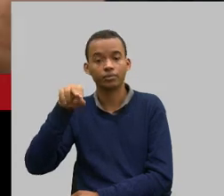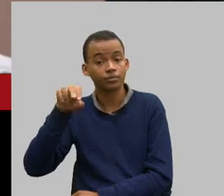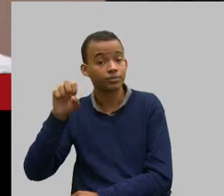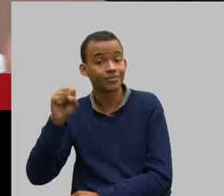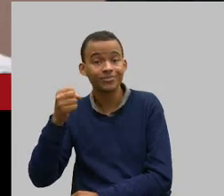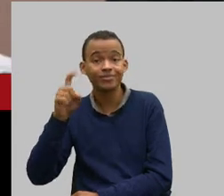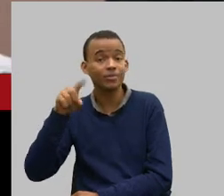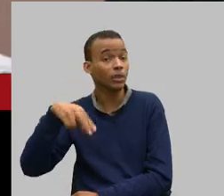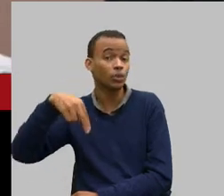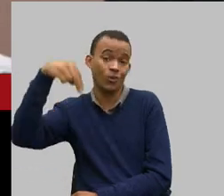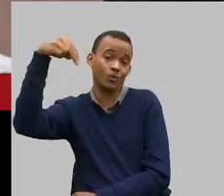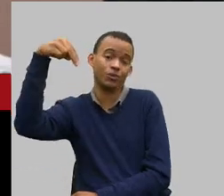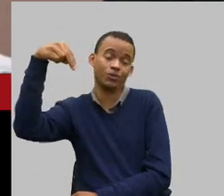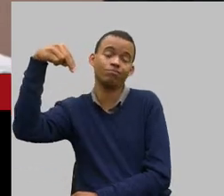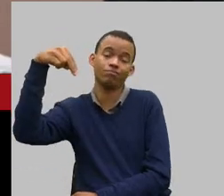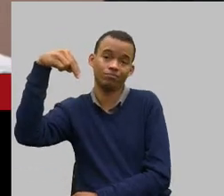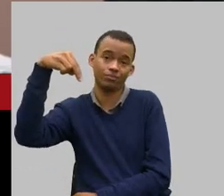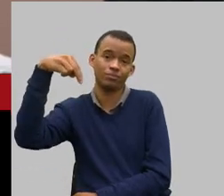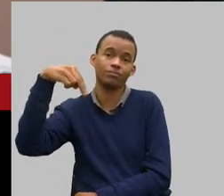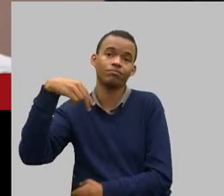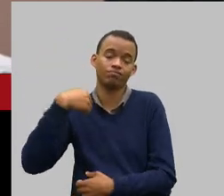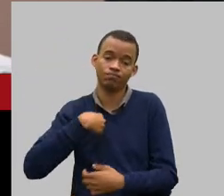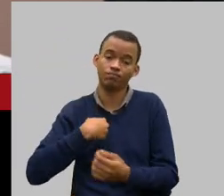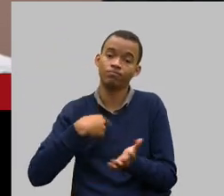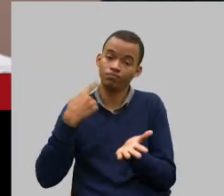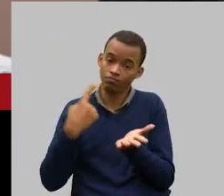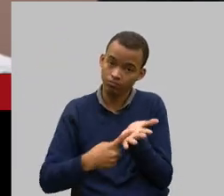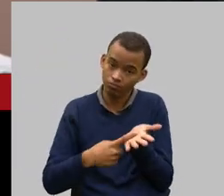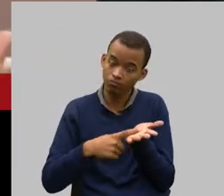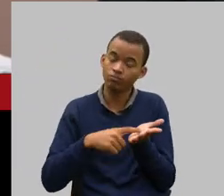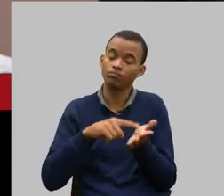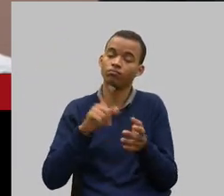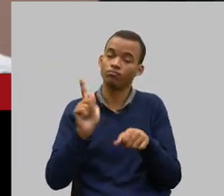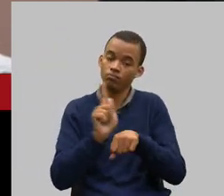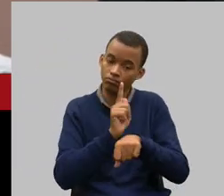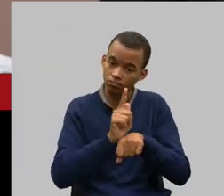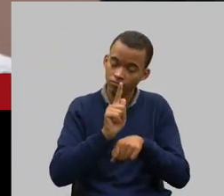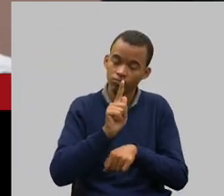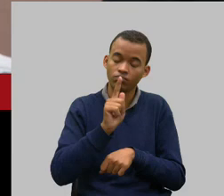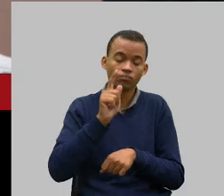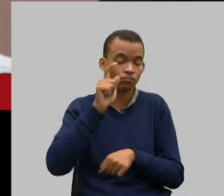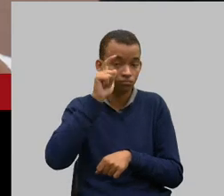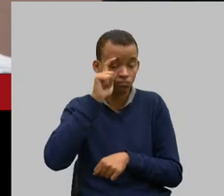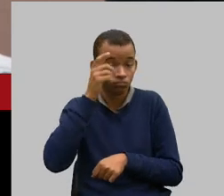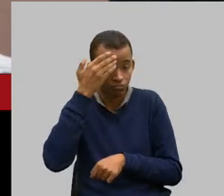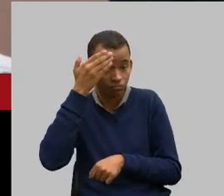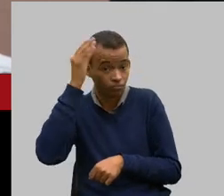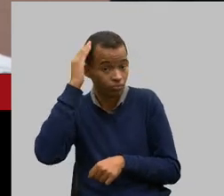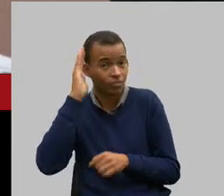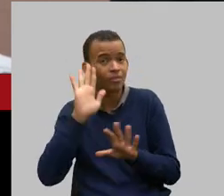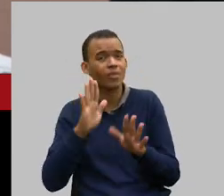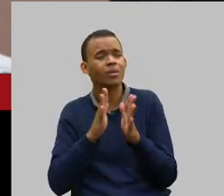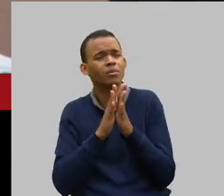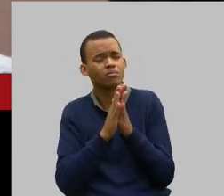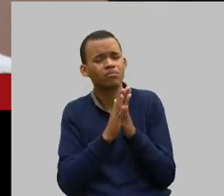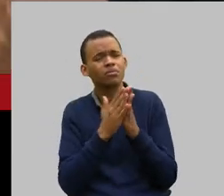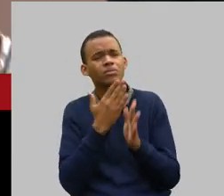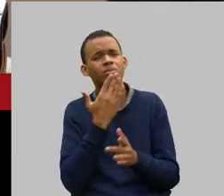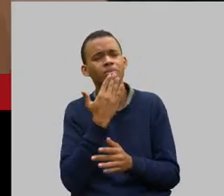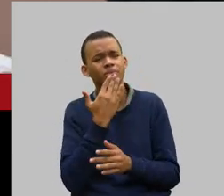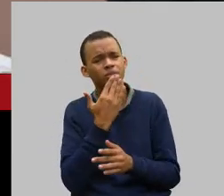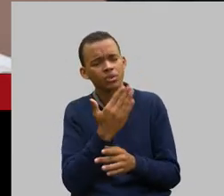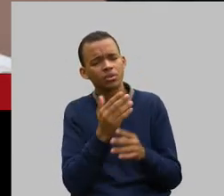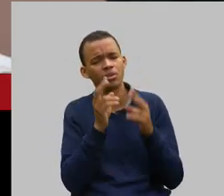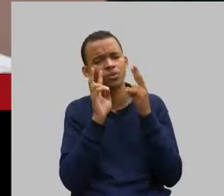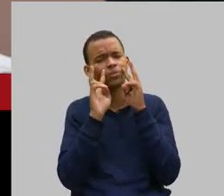vez reafirmar né o meu compromisso com a gestão do governador romeuzema com todas as secretarias mas pedir esse olhar at pra nossa região